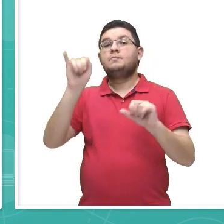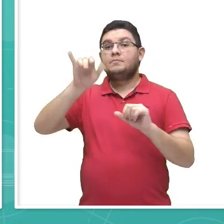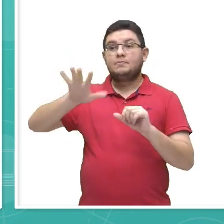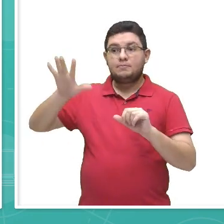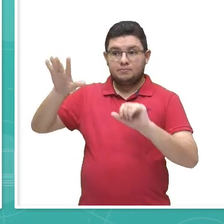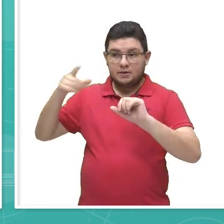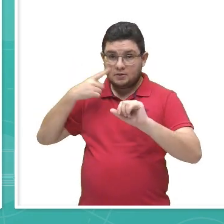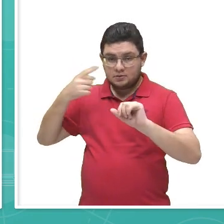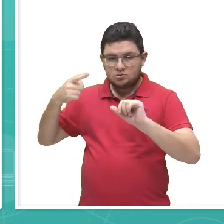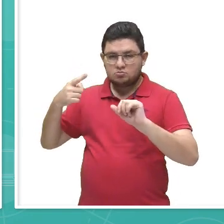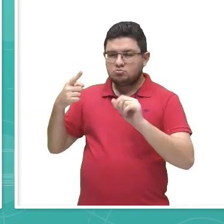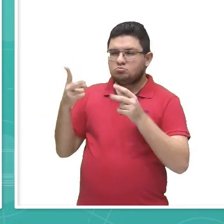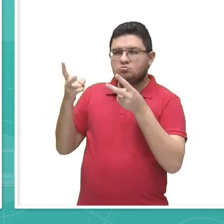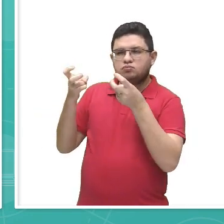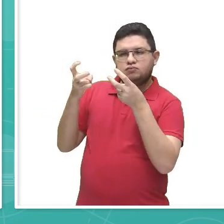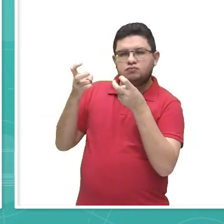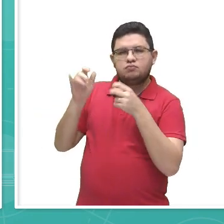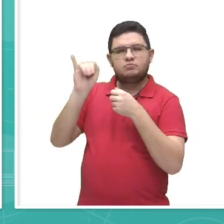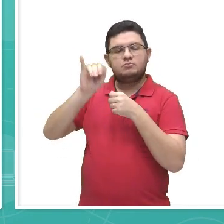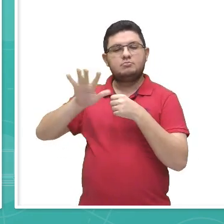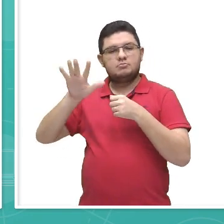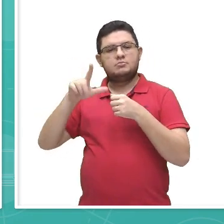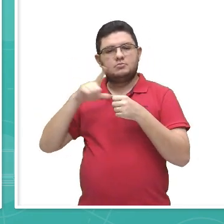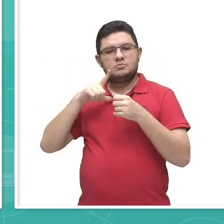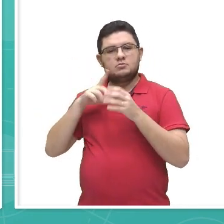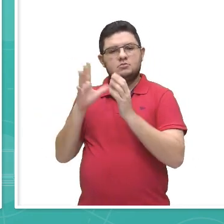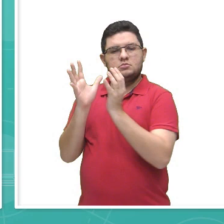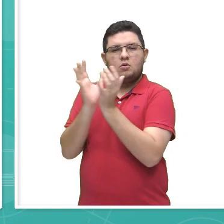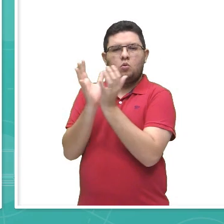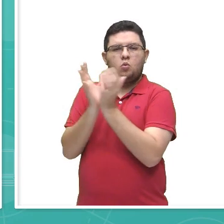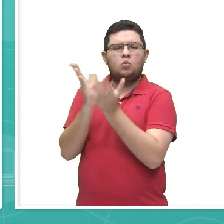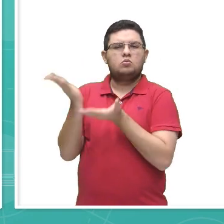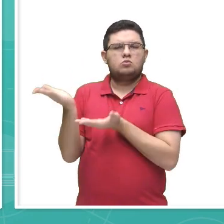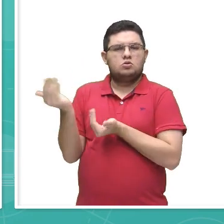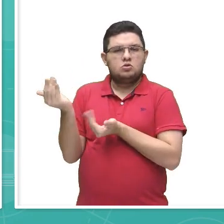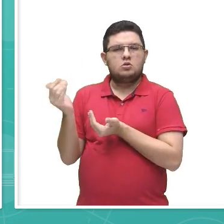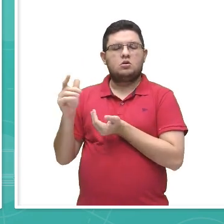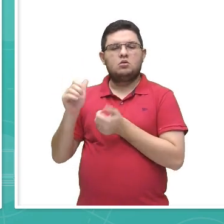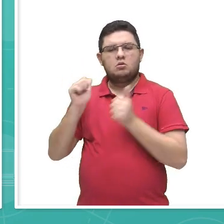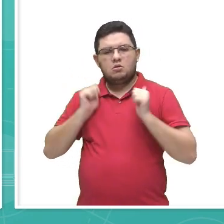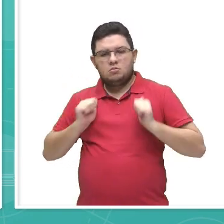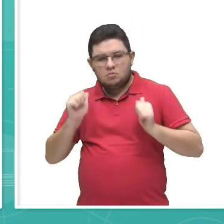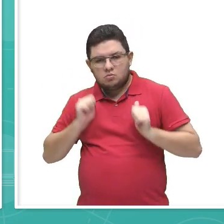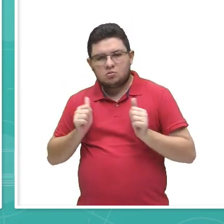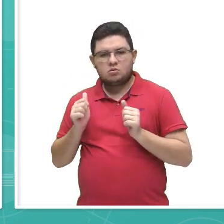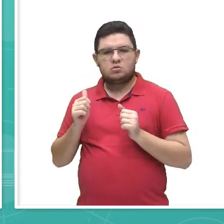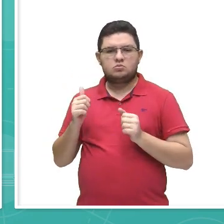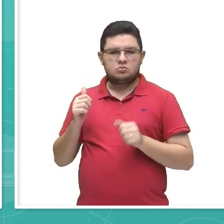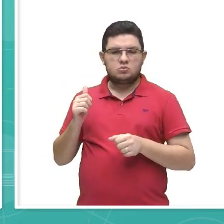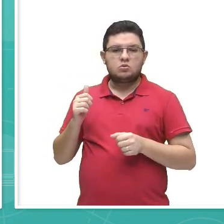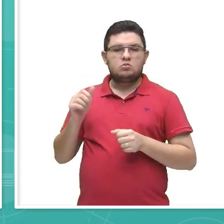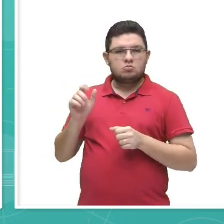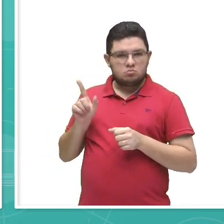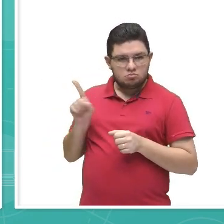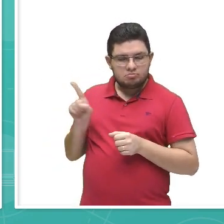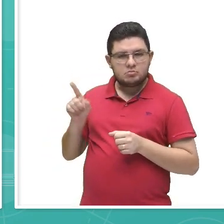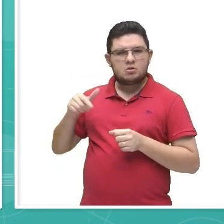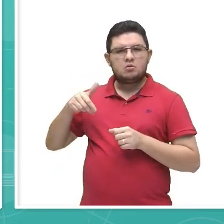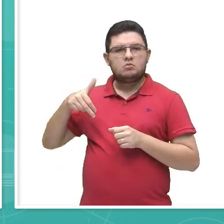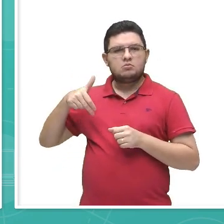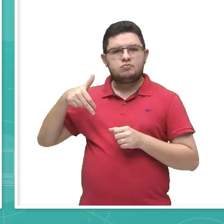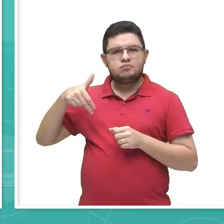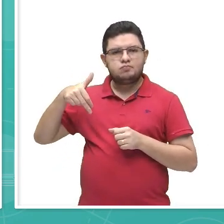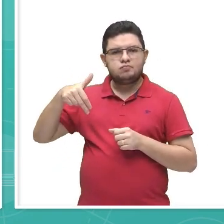imagem, certo? Desse grupo de jovens, né? Estão com as suas mochilas aí, estão caminhando para algum